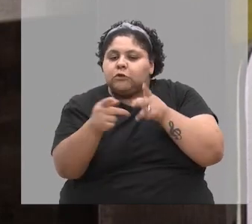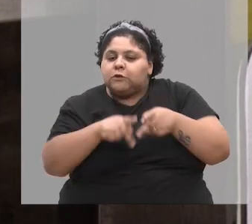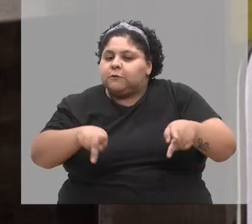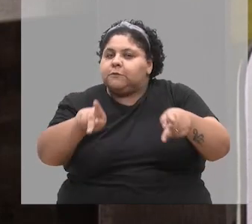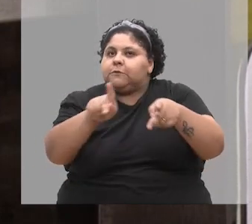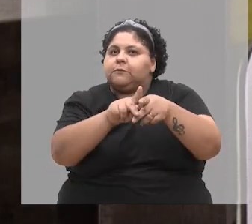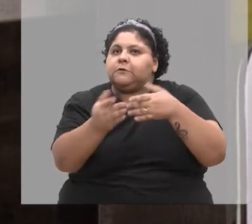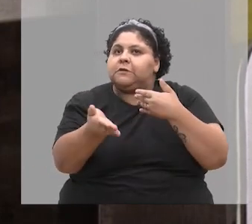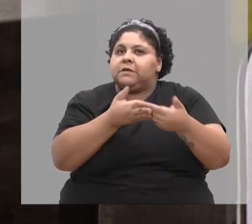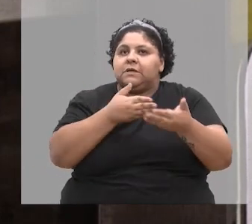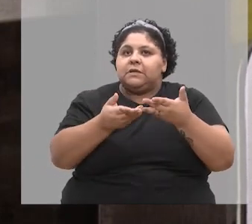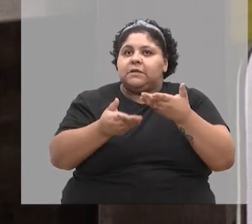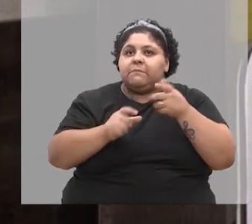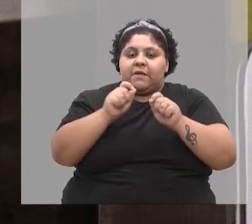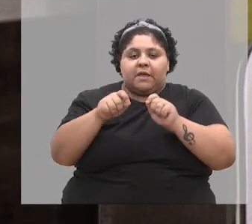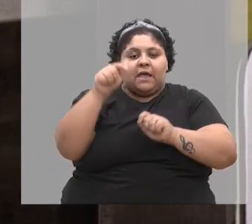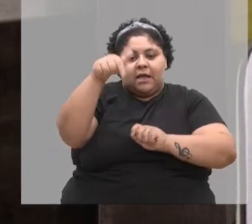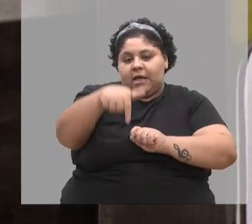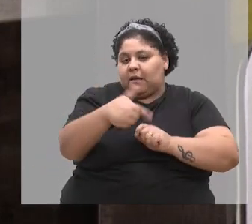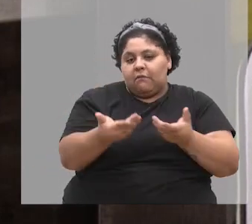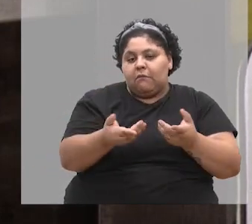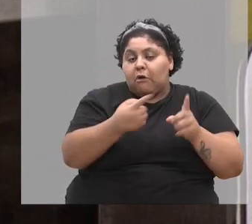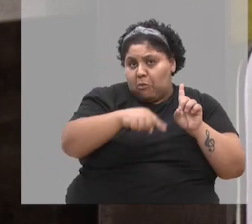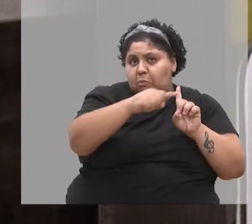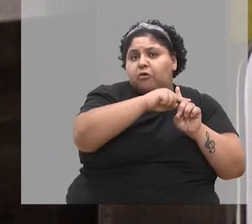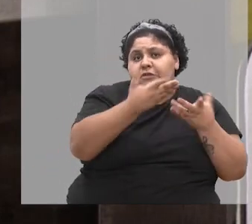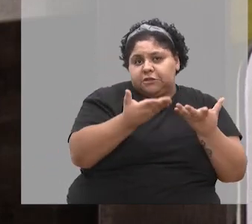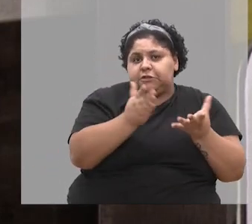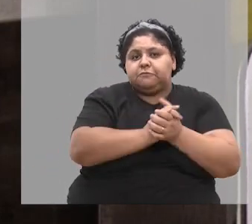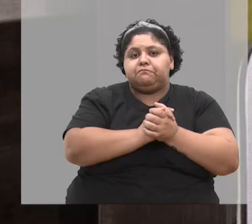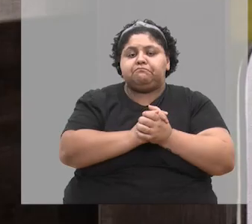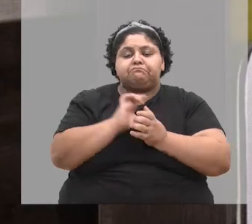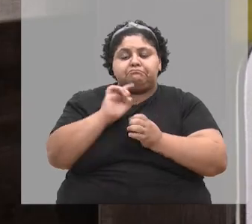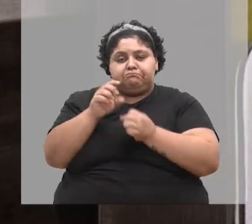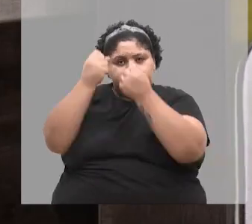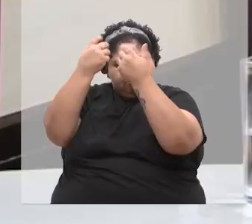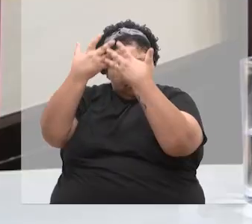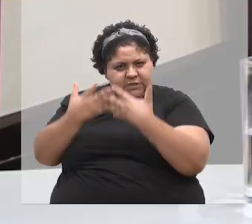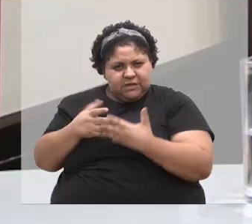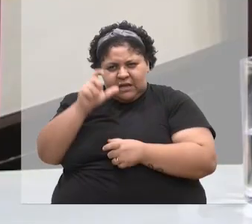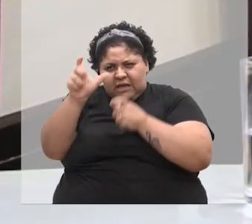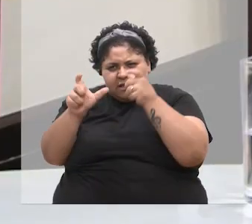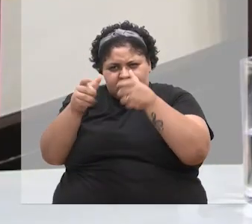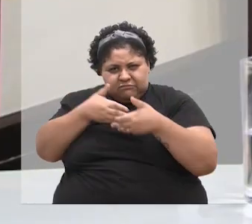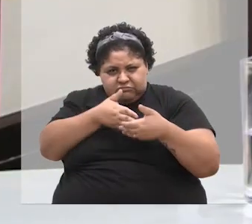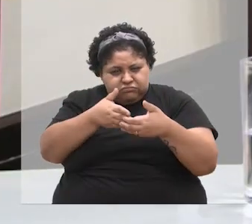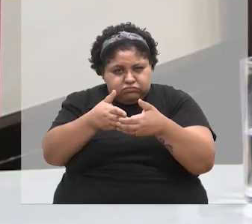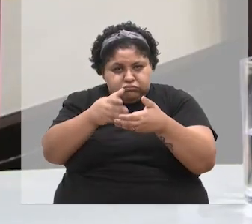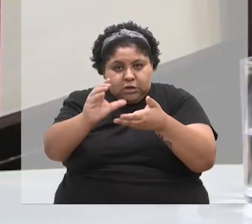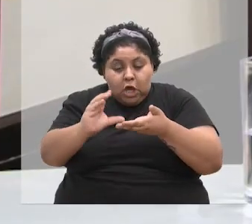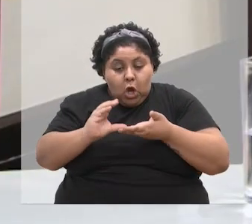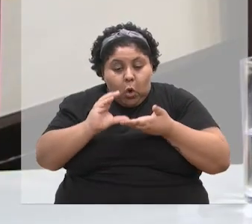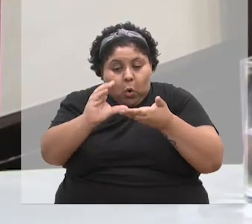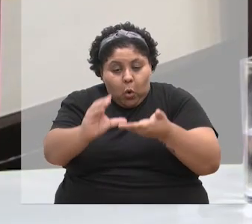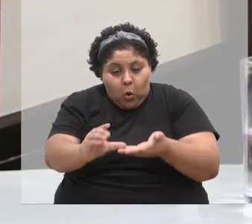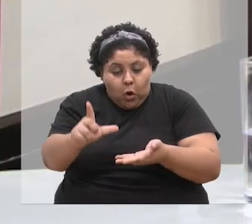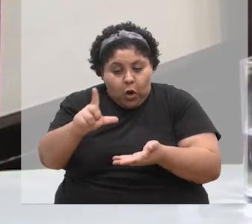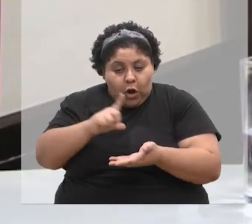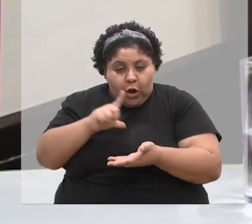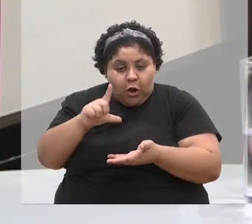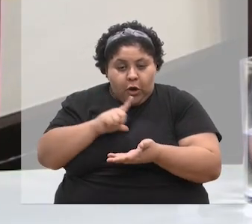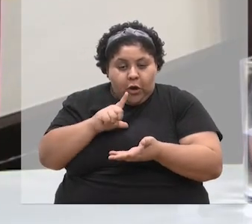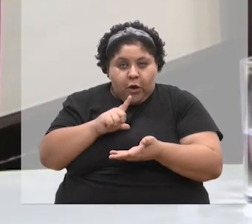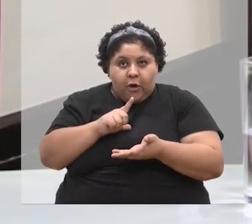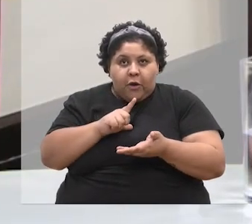como um legado para a população, independente de quem estiver aqui, né? Algo positivo. Só para situar quem nos acompanha, vereadora, é um conselho